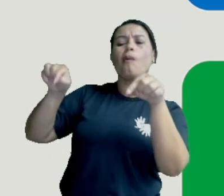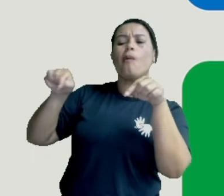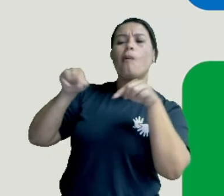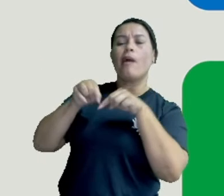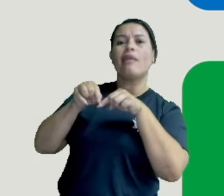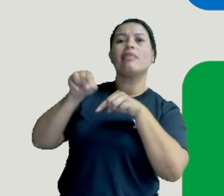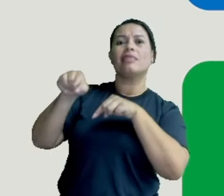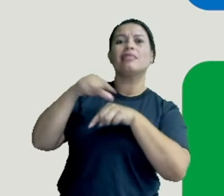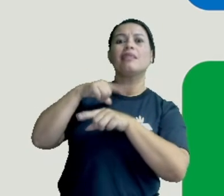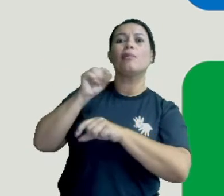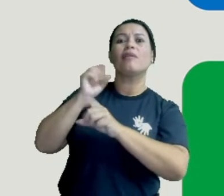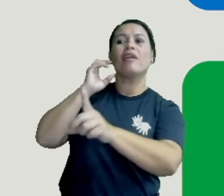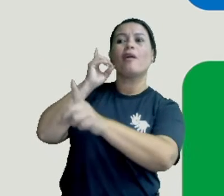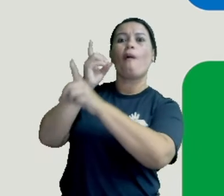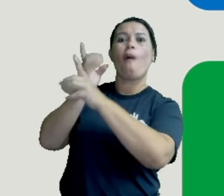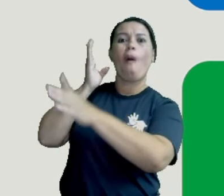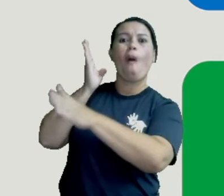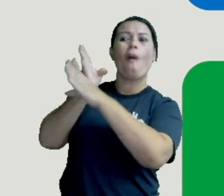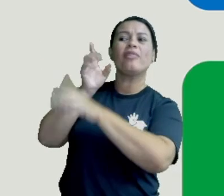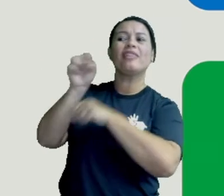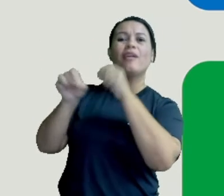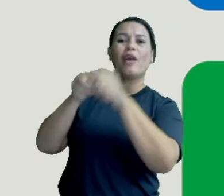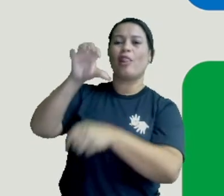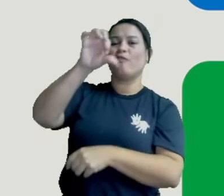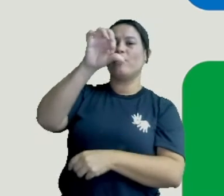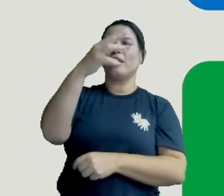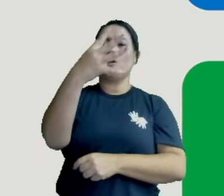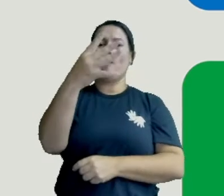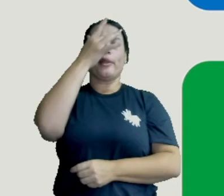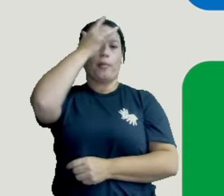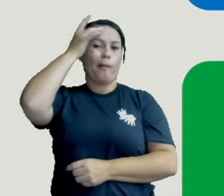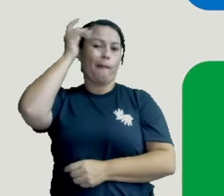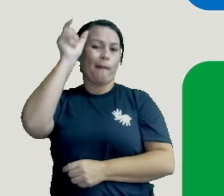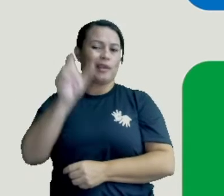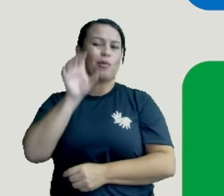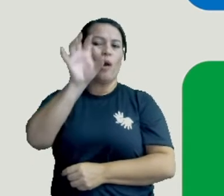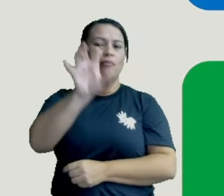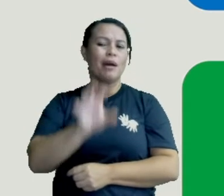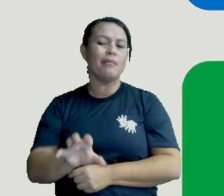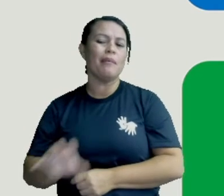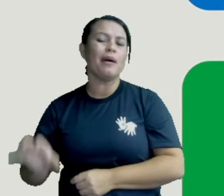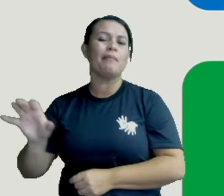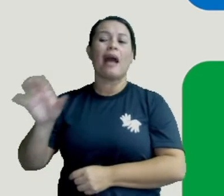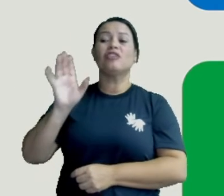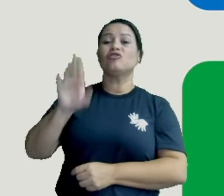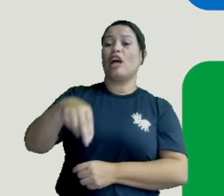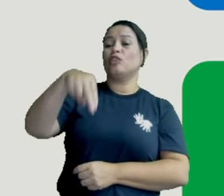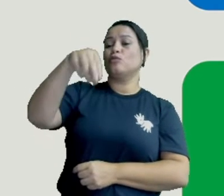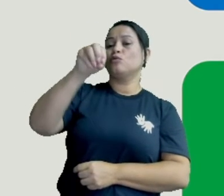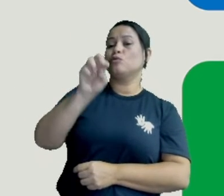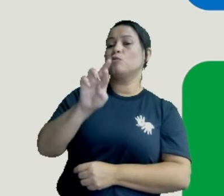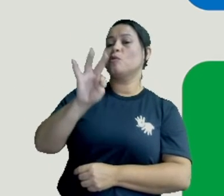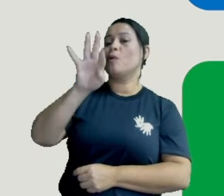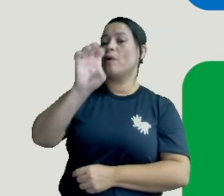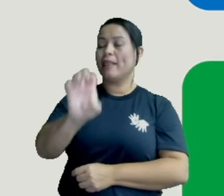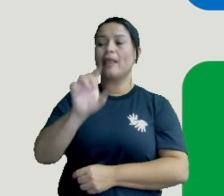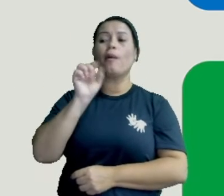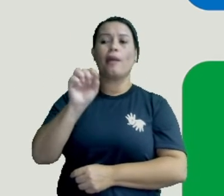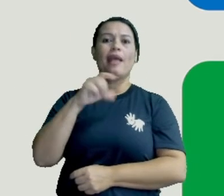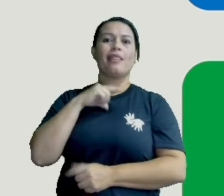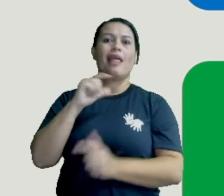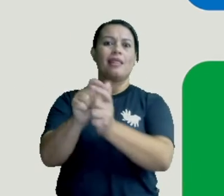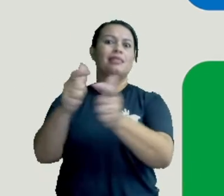nessa região, a gente vai encontrar 94 pessoas. Já na região norte, né, dados de 2017, apontam que a